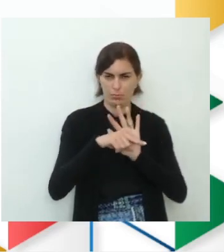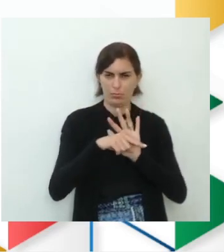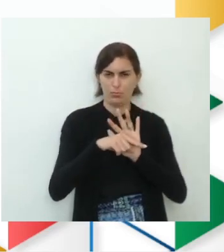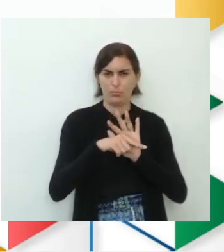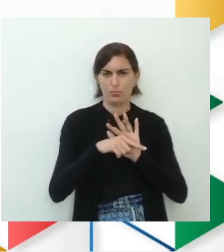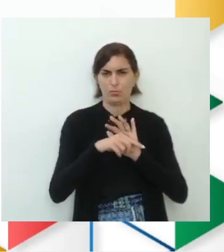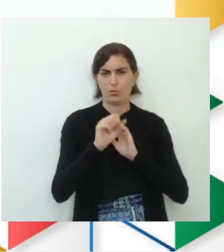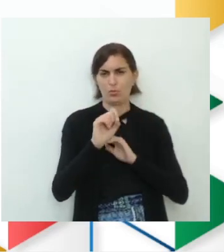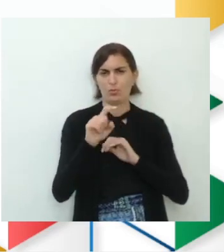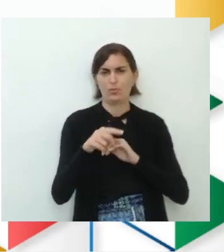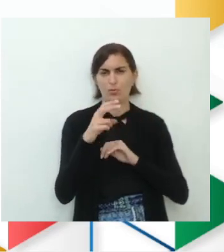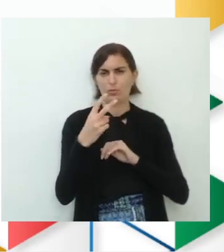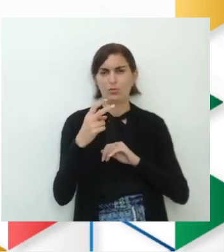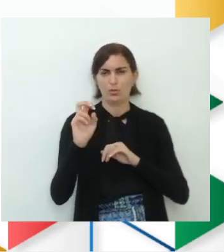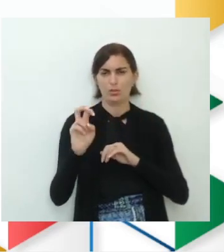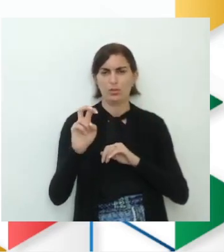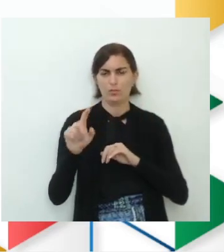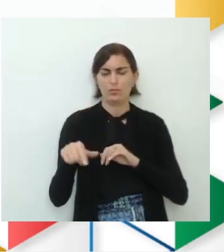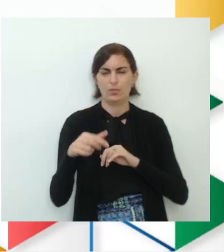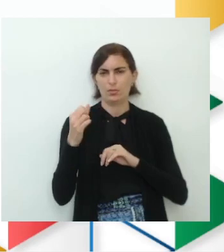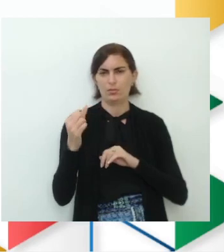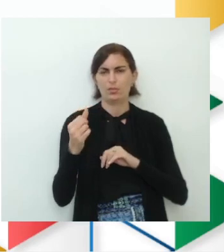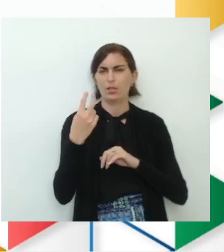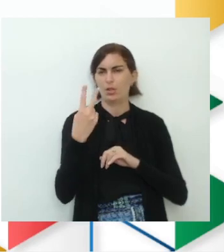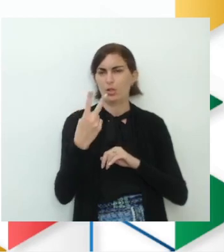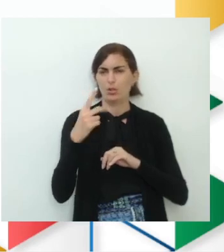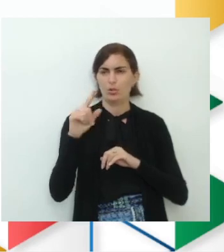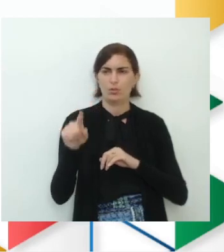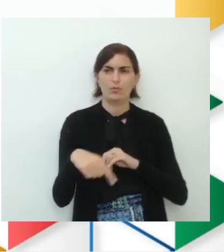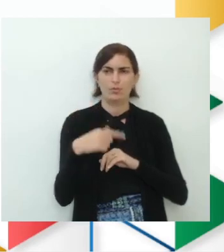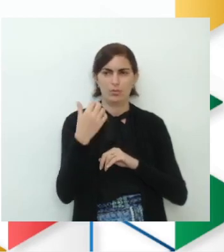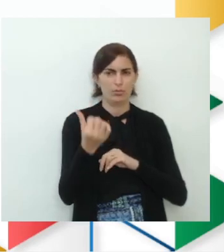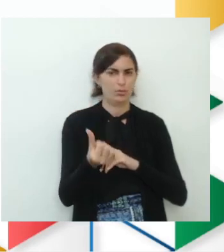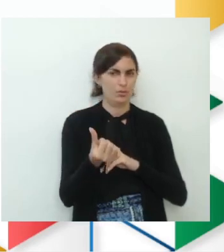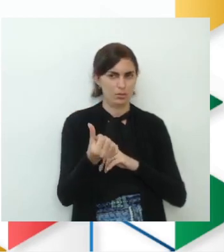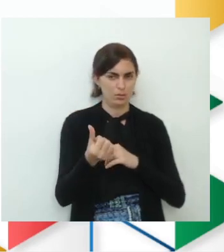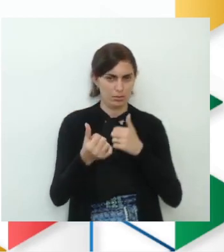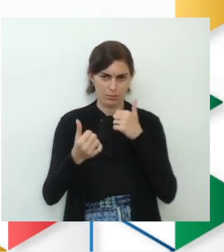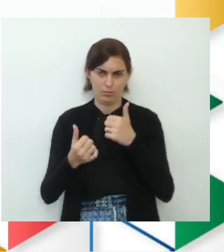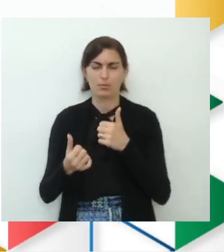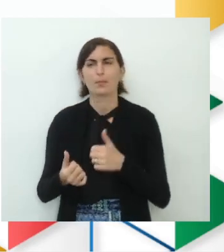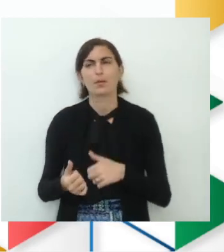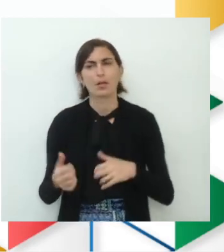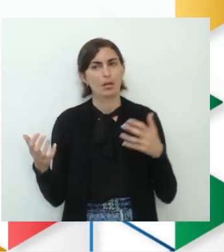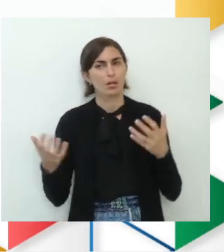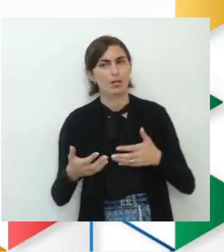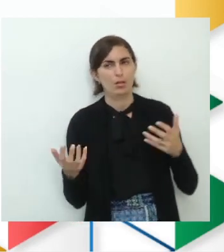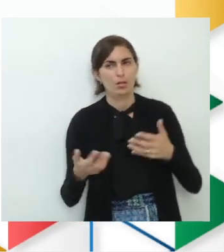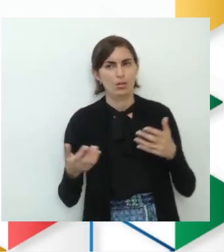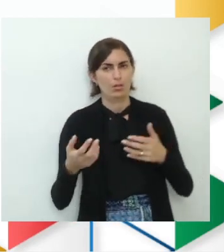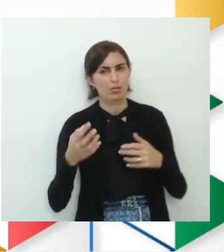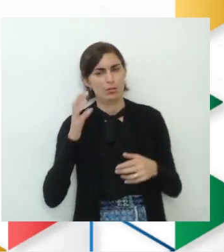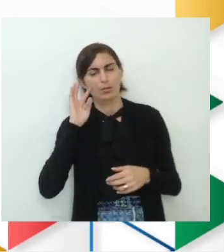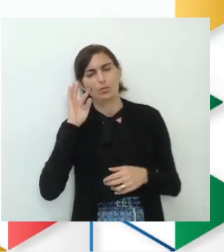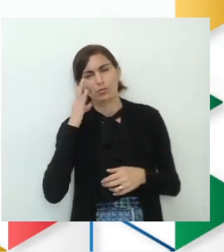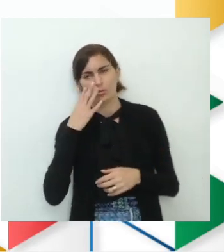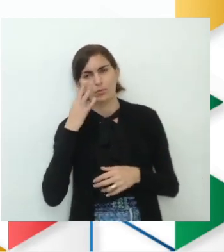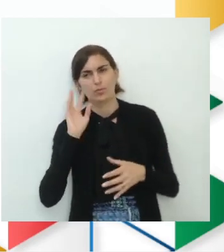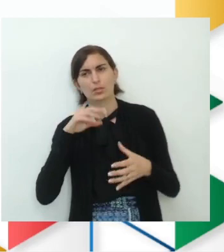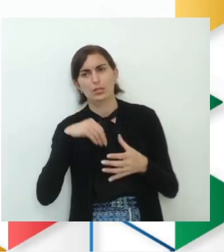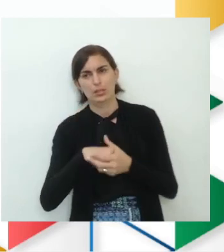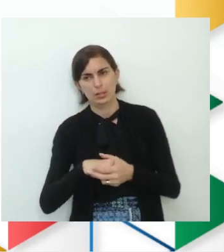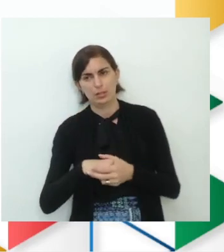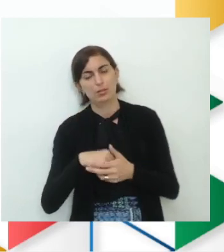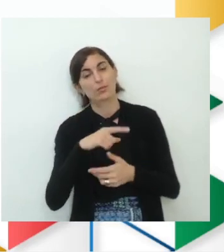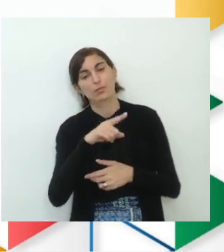5,6, deu 2,6, tá bom? Agora vamos resolver o que está aí dentro, mas